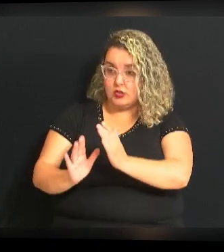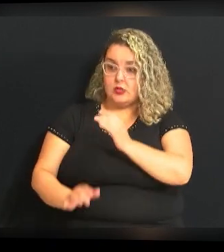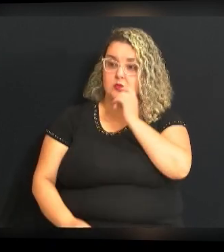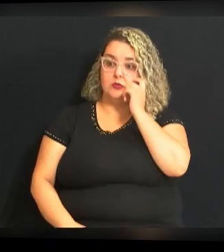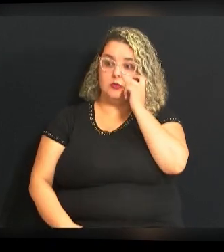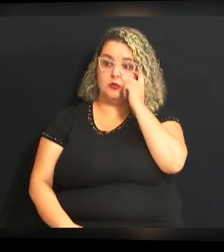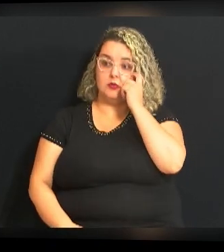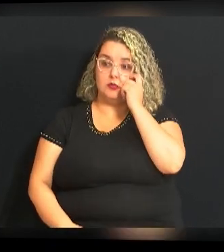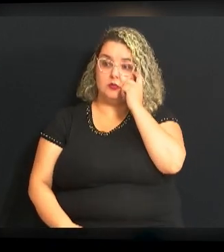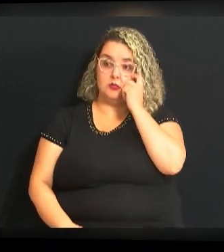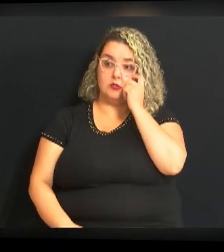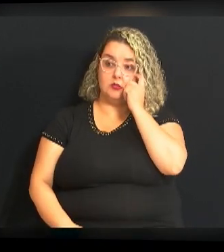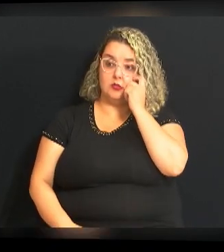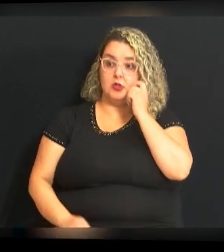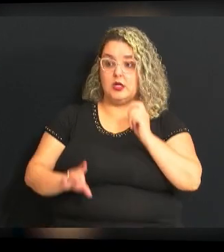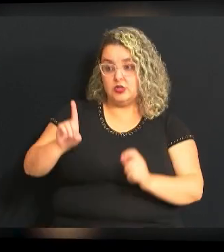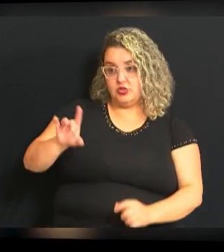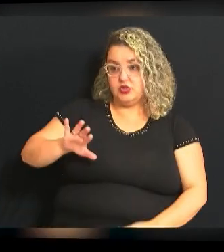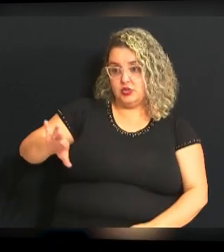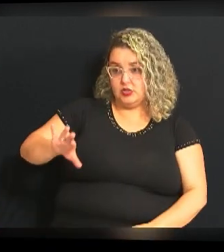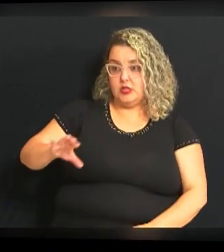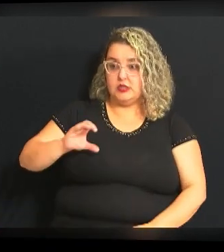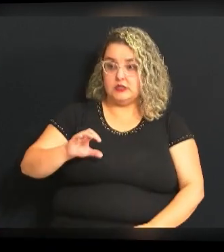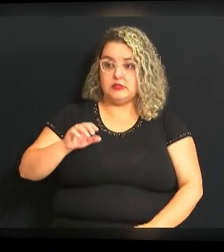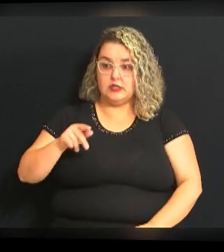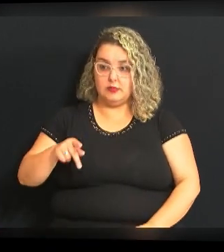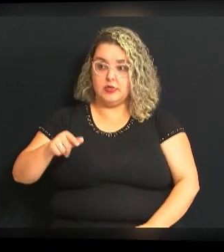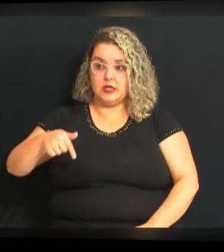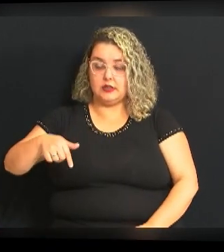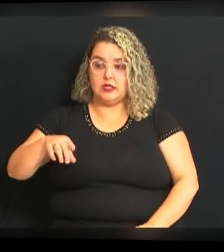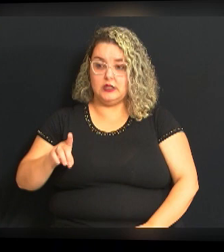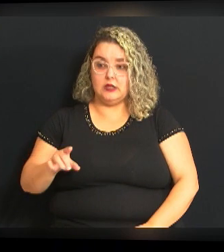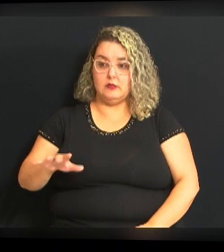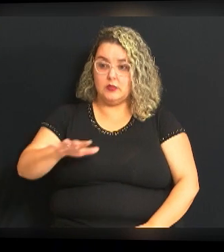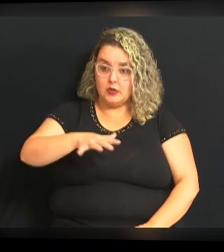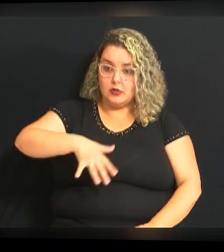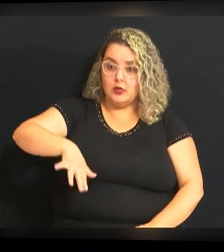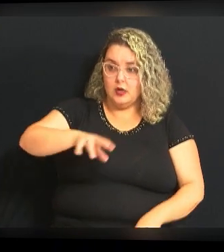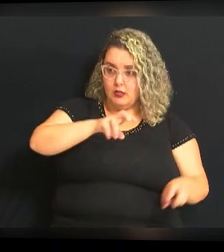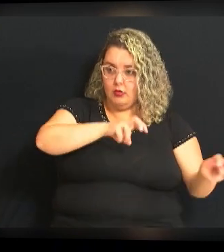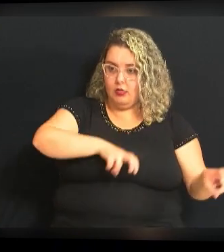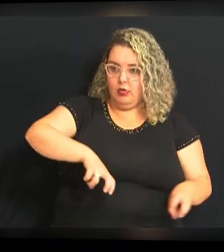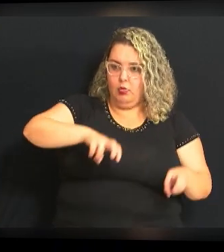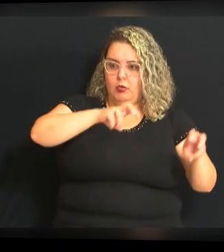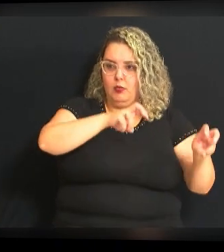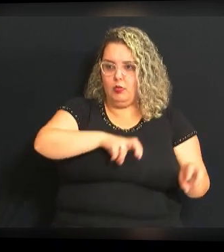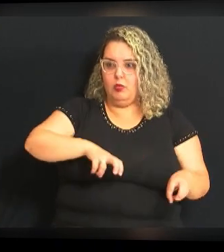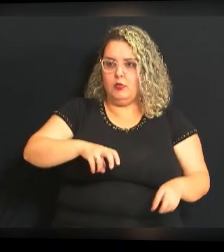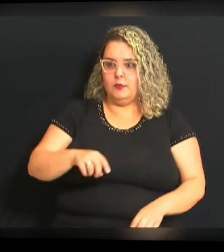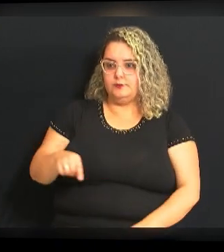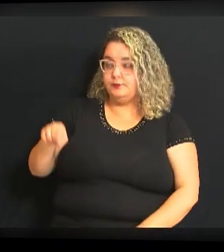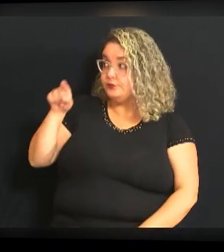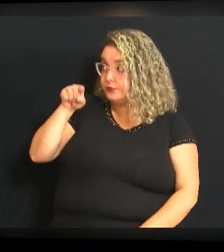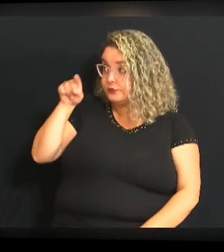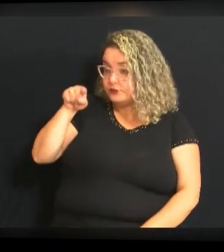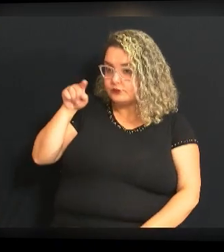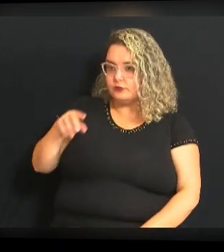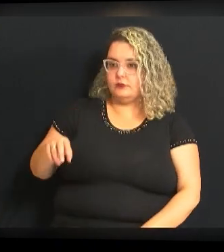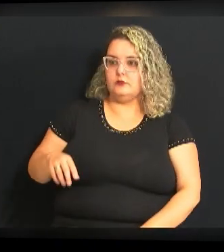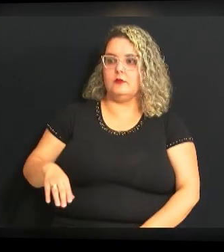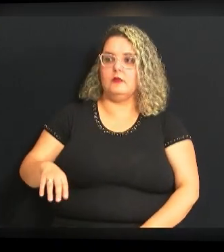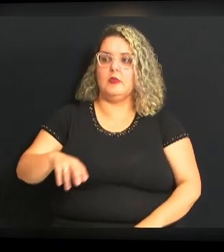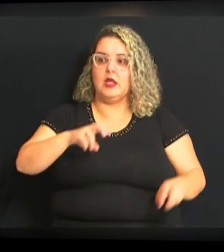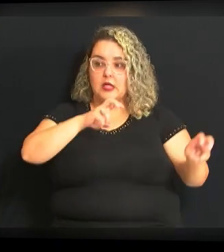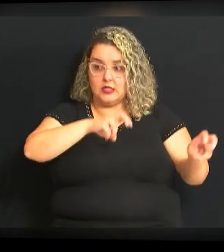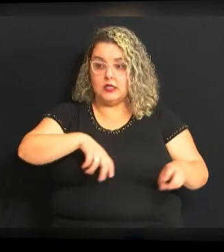mais de baixo, a gente tem, aqui à direita a gente tem o CPQD, mas aqui a gente vê umas áreas rurais, inclusive aqui tem uma sede de uma